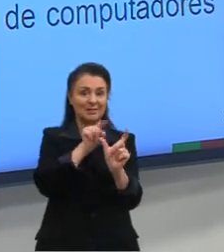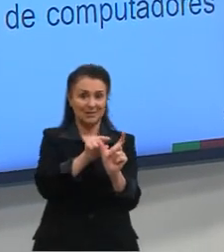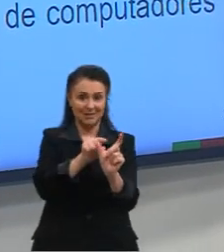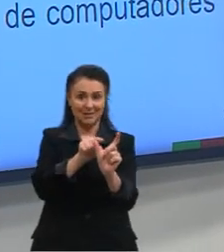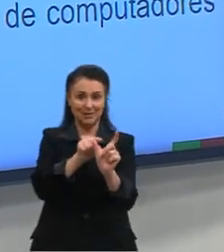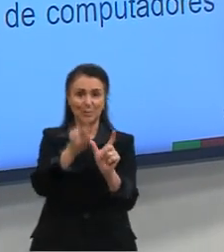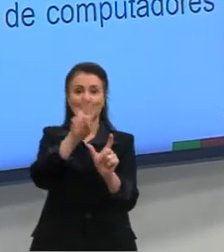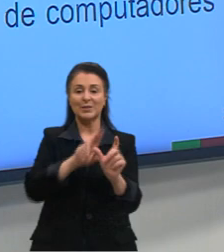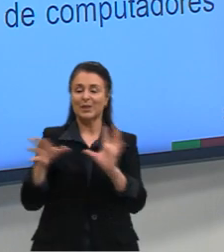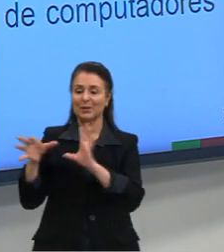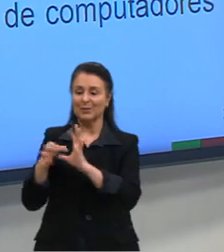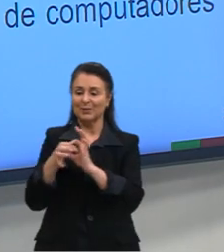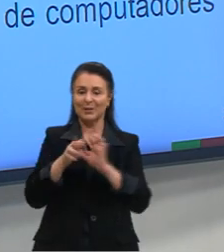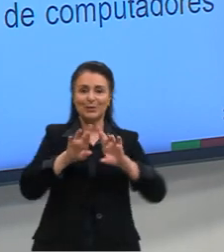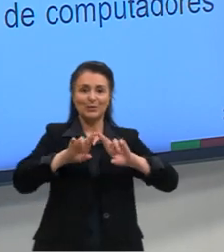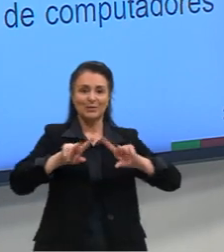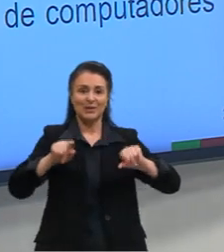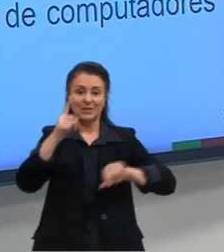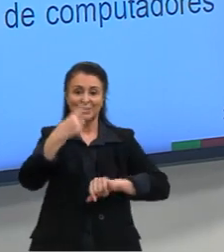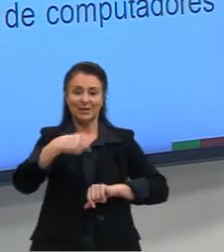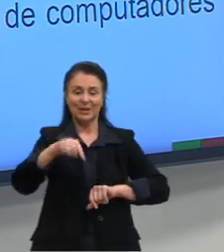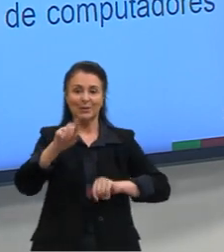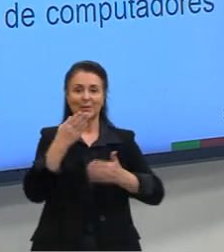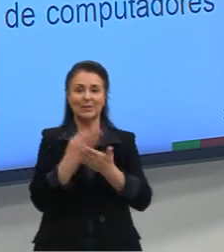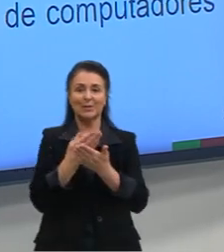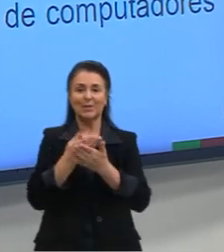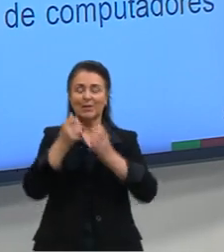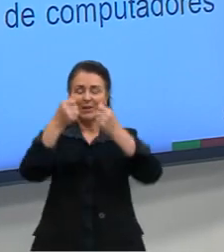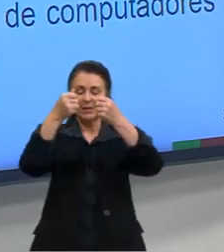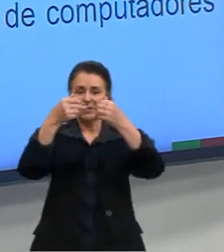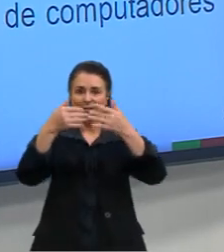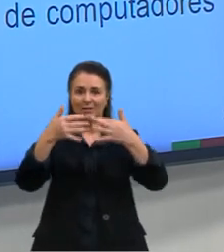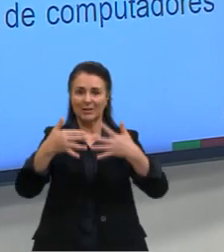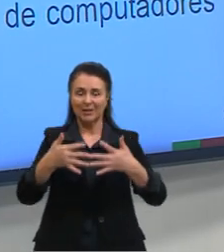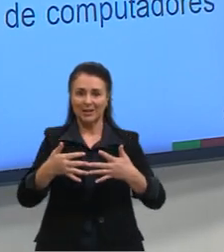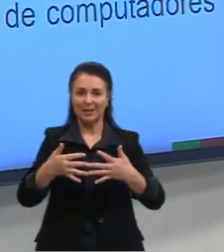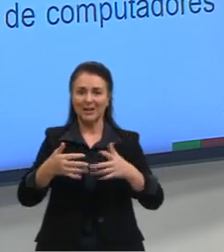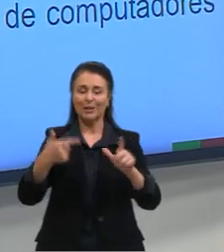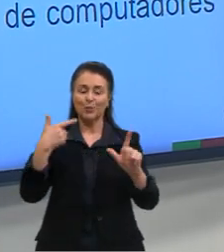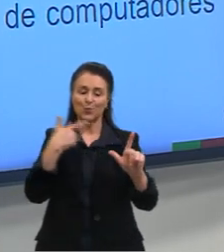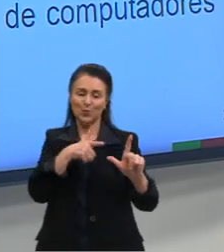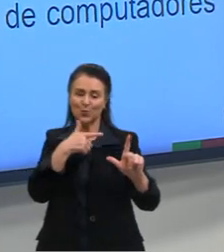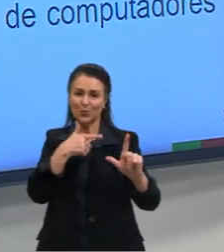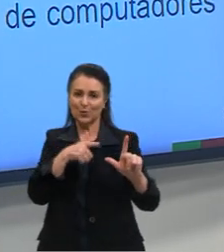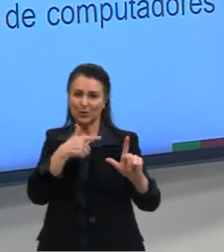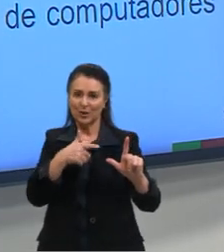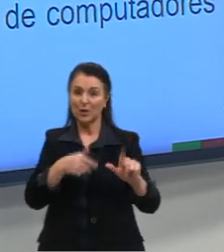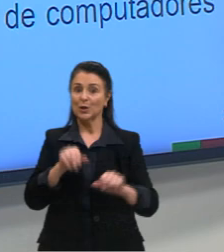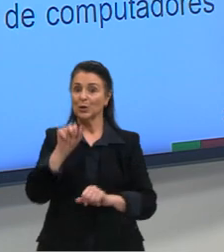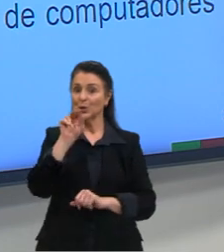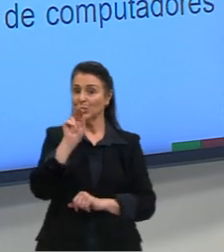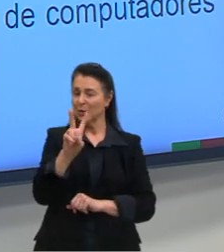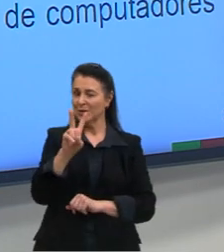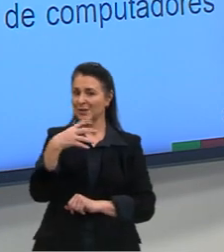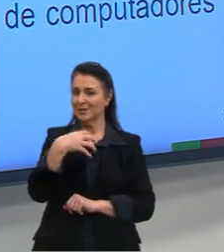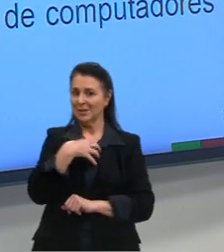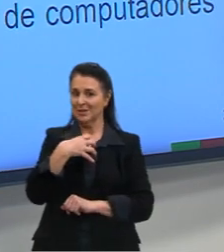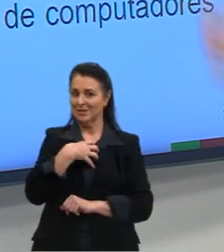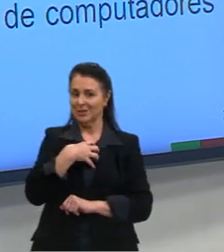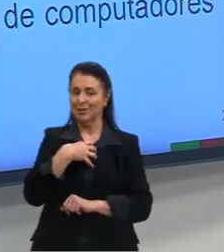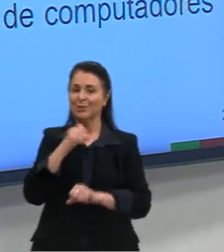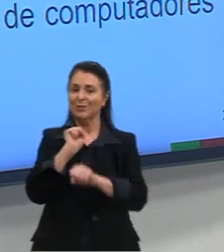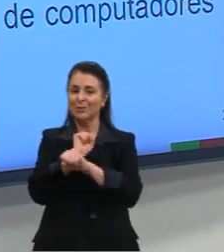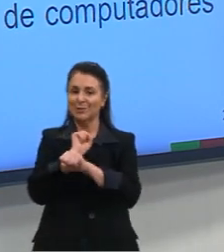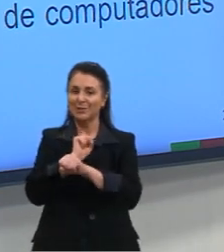diferentes na nossa próxima aula a gente vai falar um pouquinho sobre ironia e duplo sentido aguardo